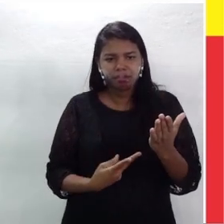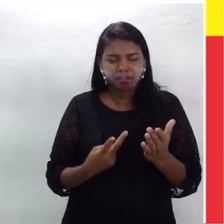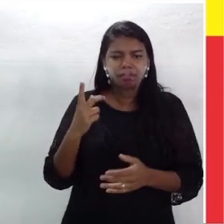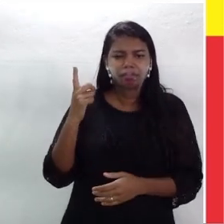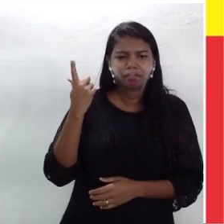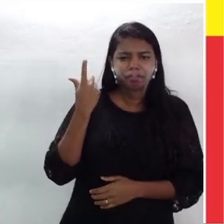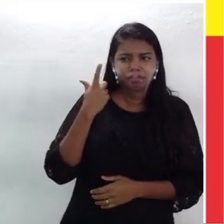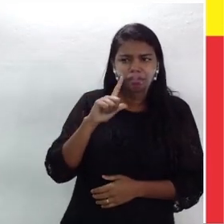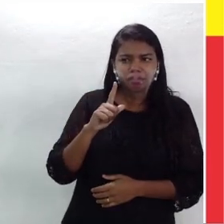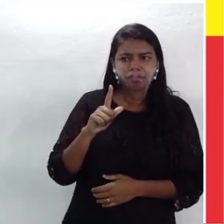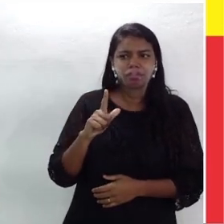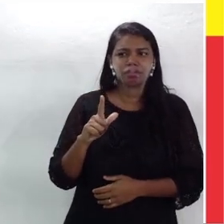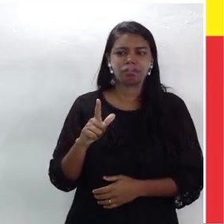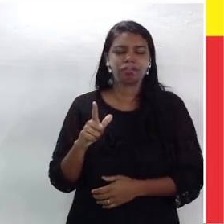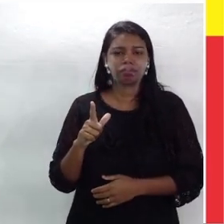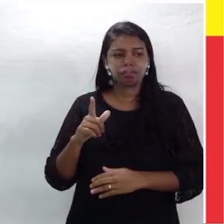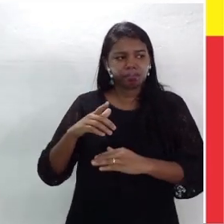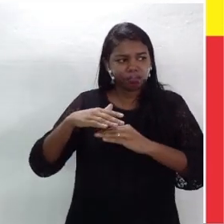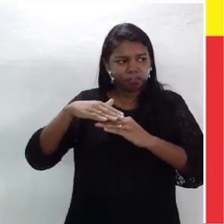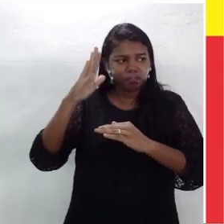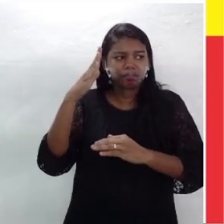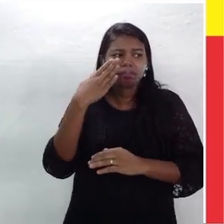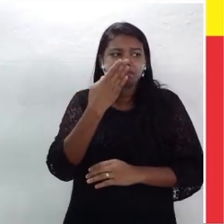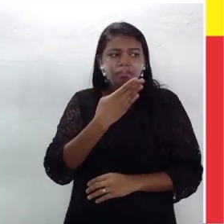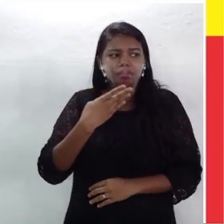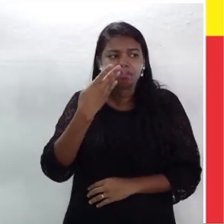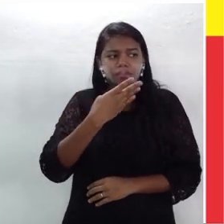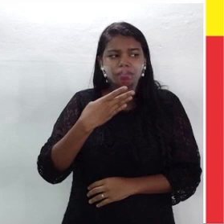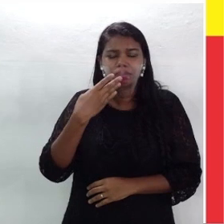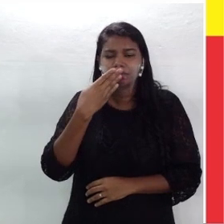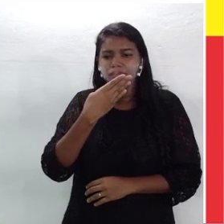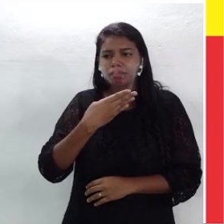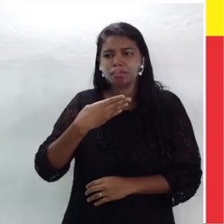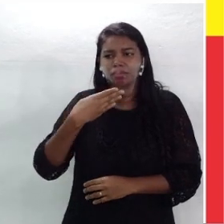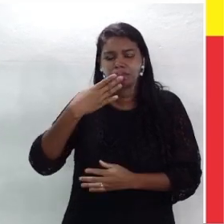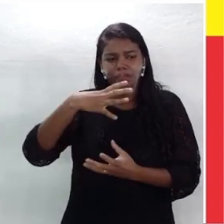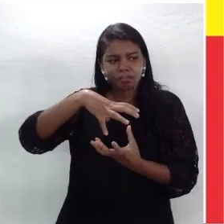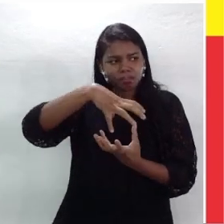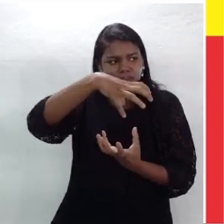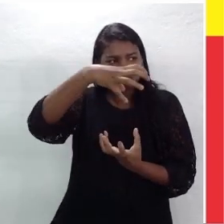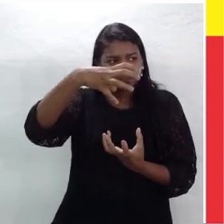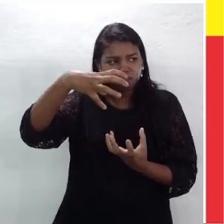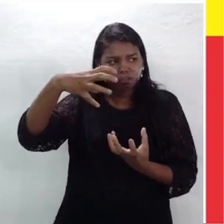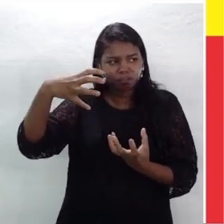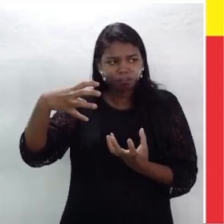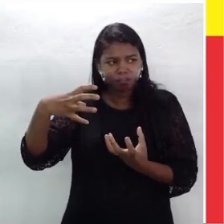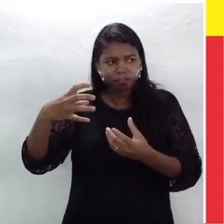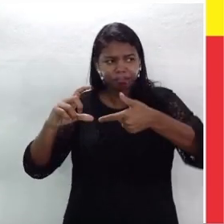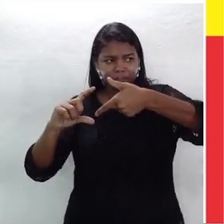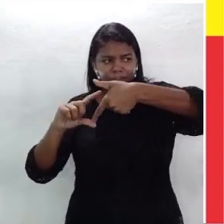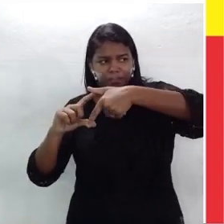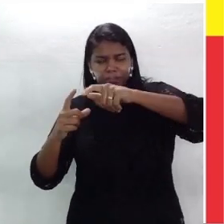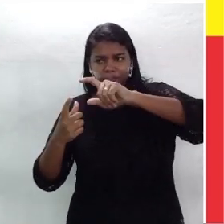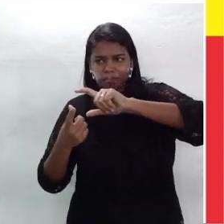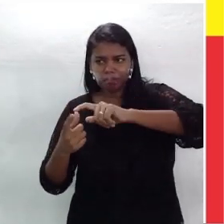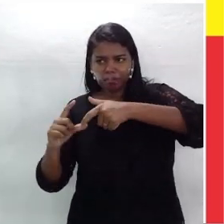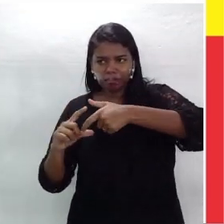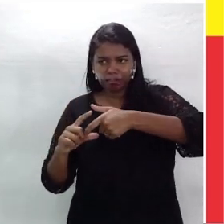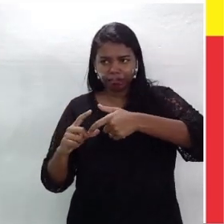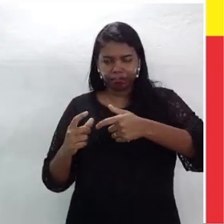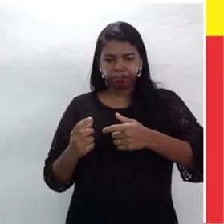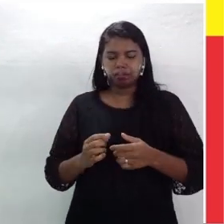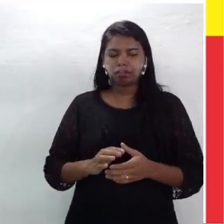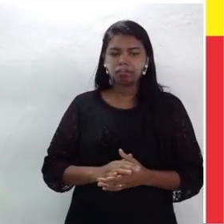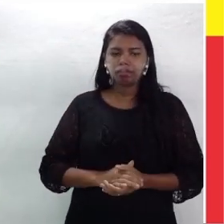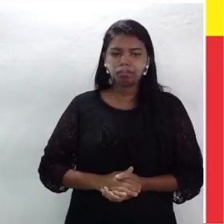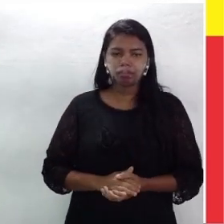consegue acumular o máximo de mel no maior volume possível, ocupando o maior espaço